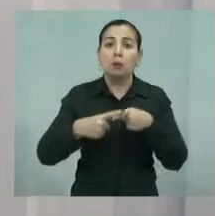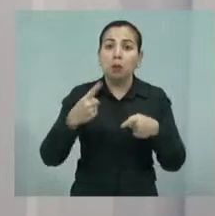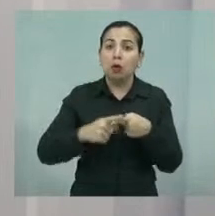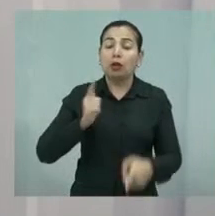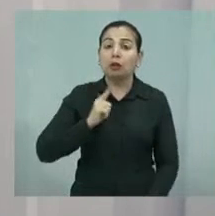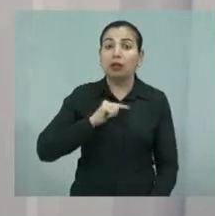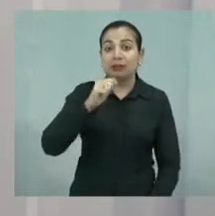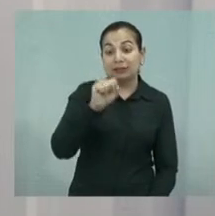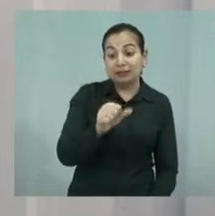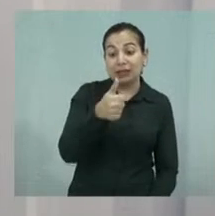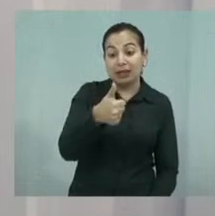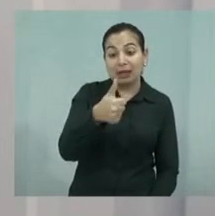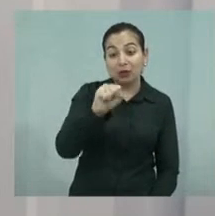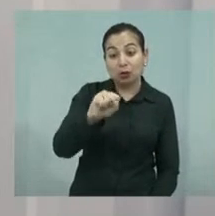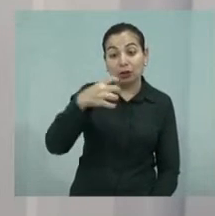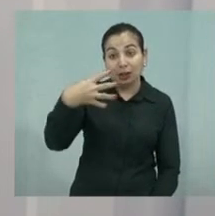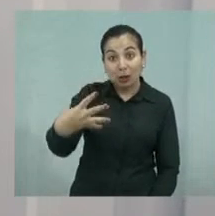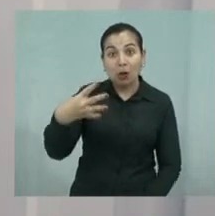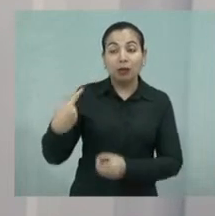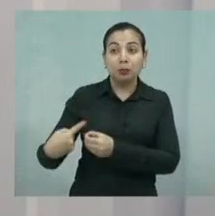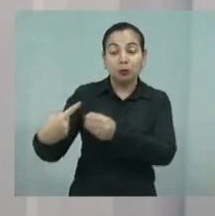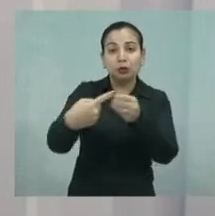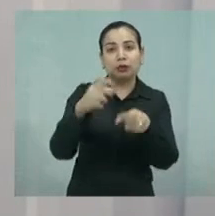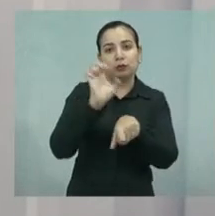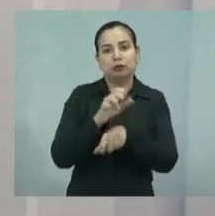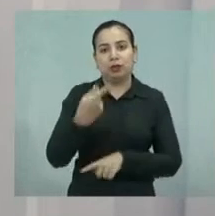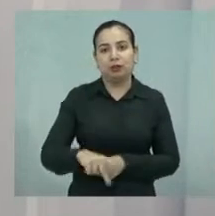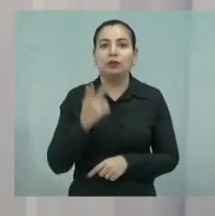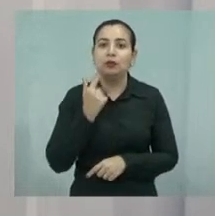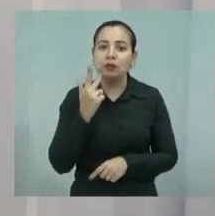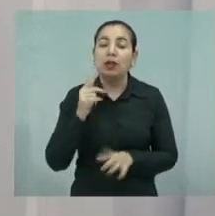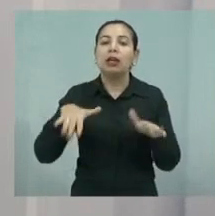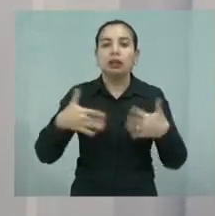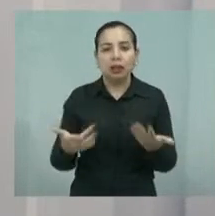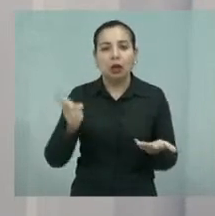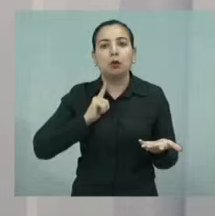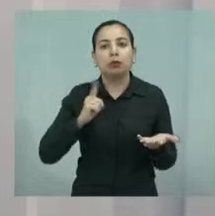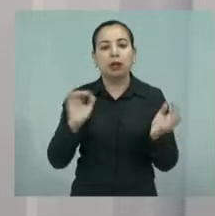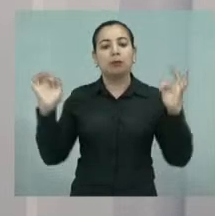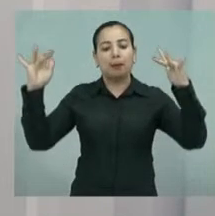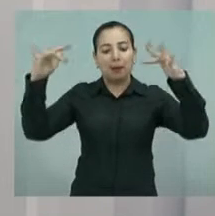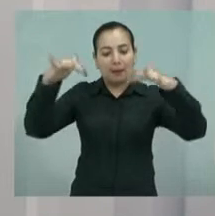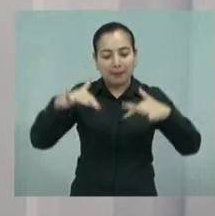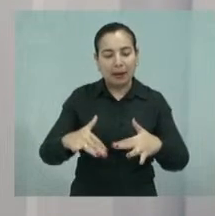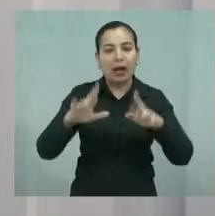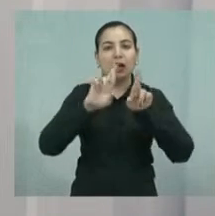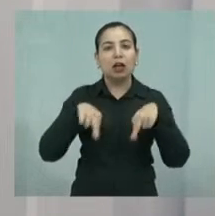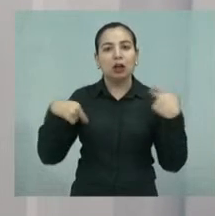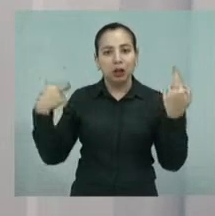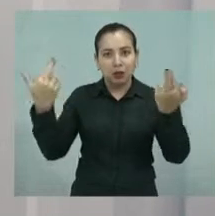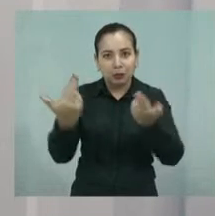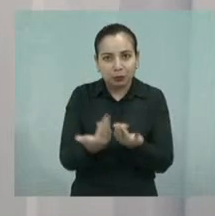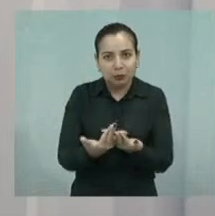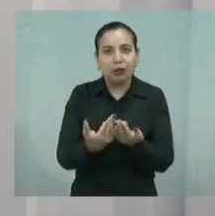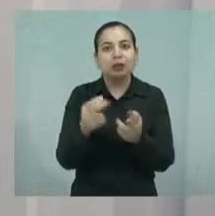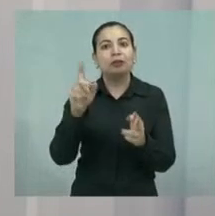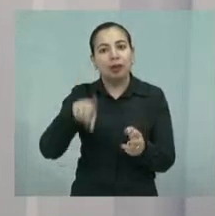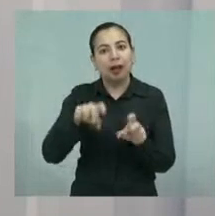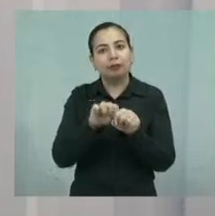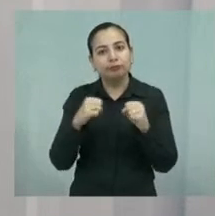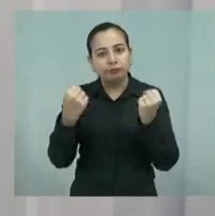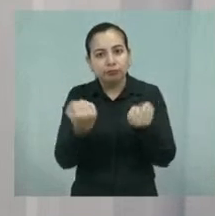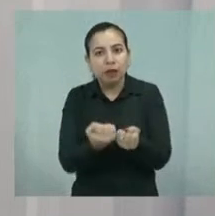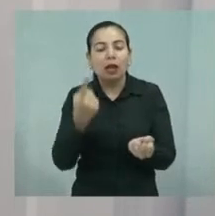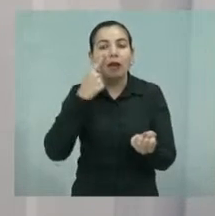104 municípios cearenses, então se reunirão lá nesse dia com relação a essa pauta do